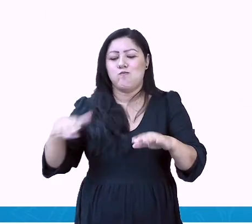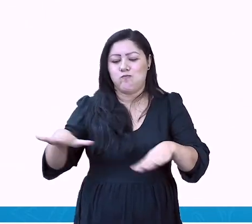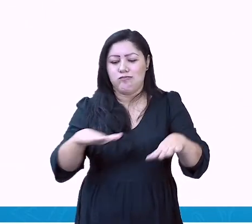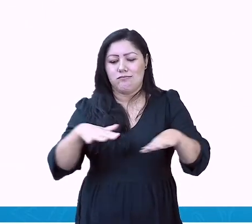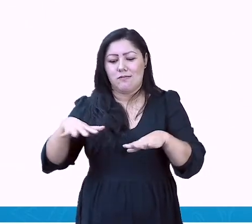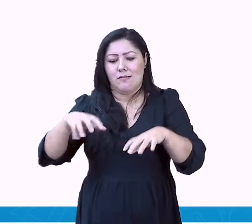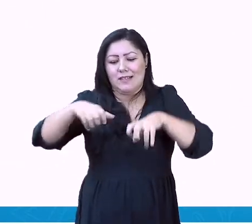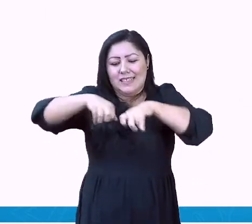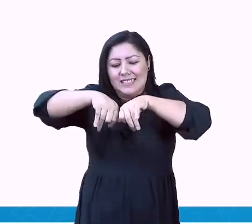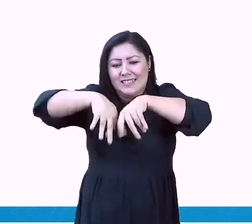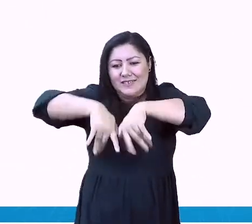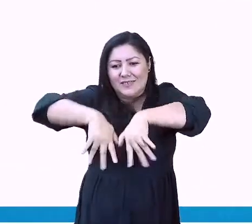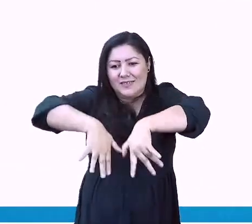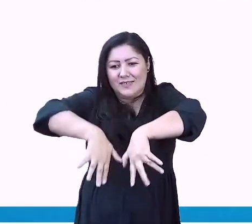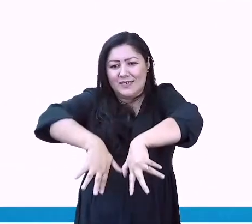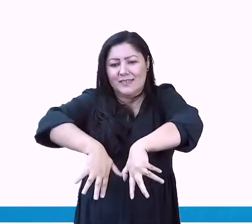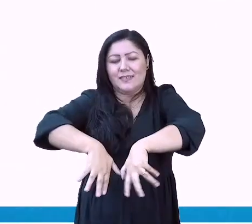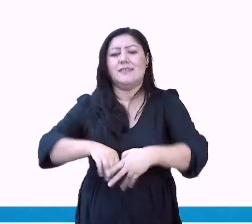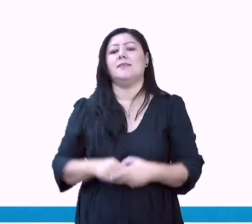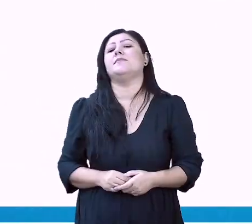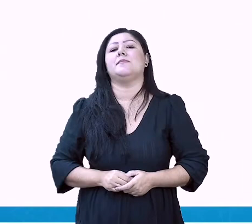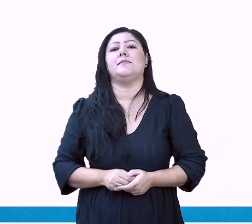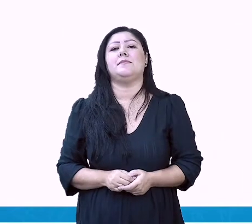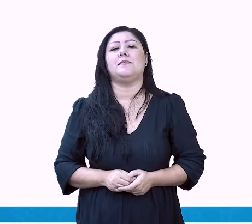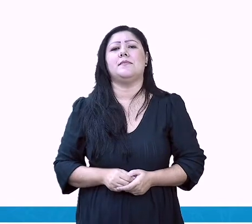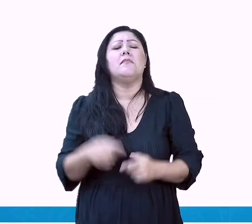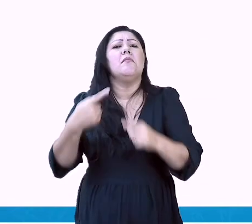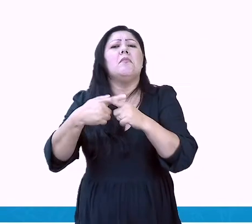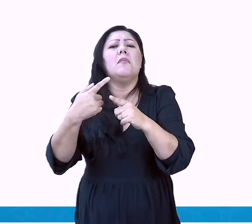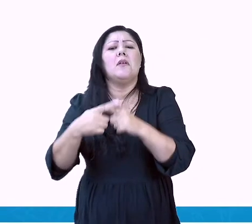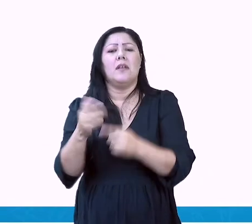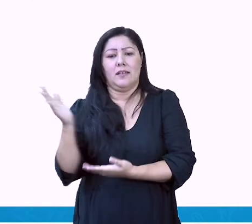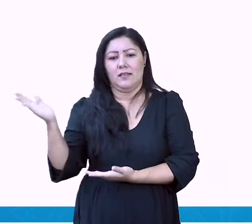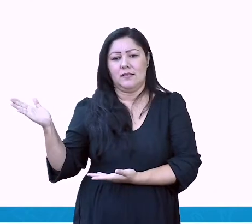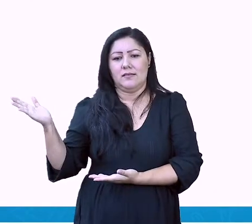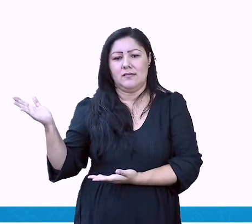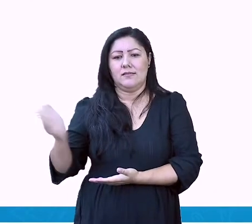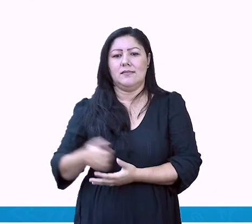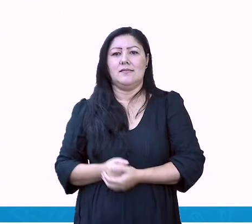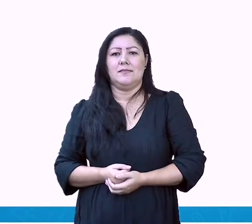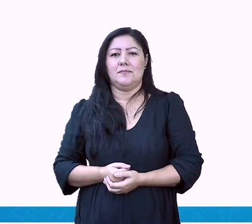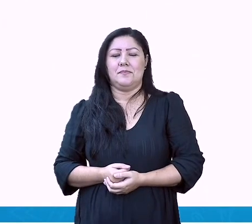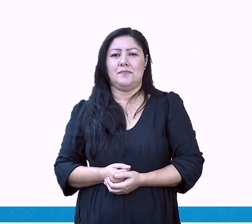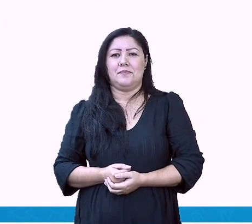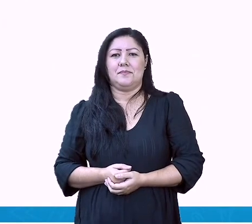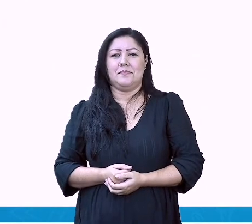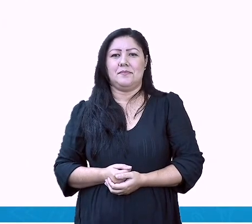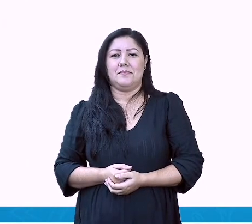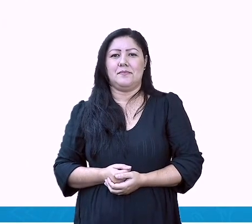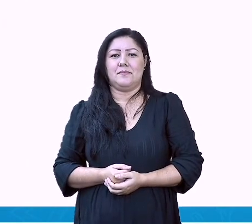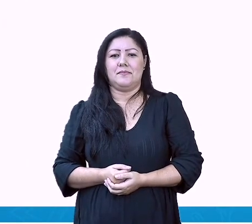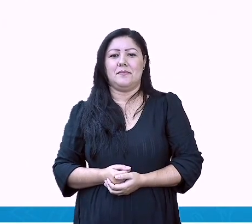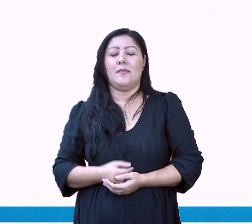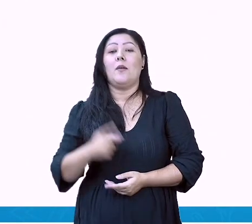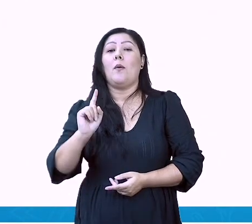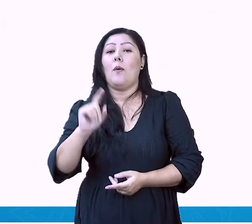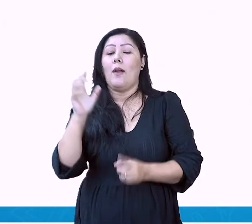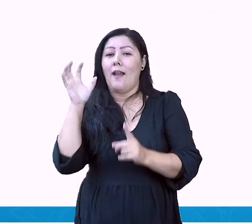temos isso aqui. Por que isso aqui acontece? É a influência